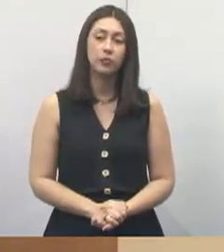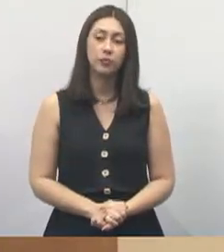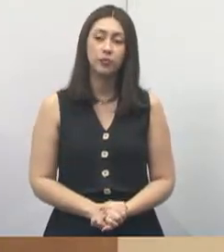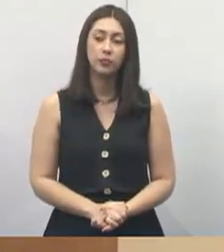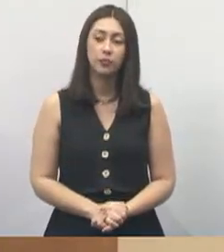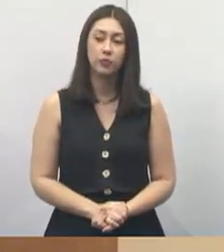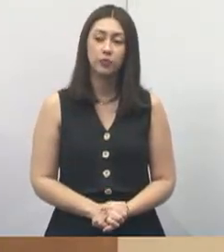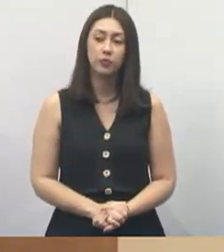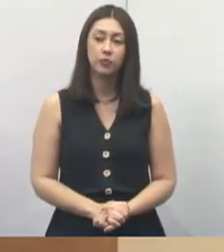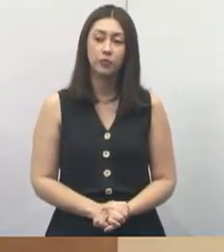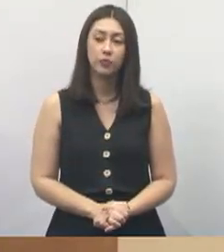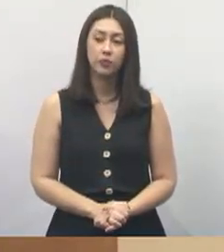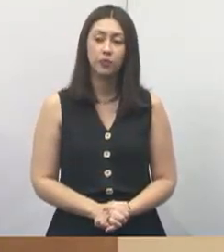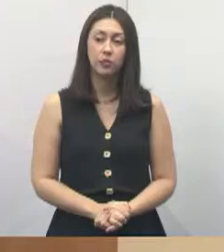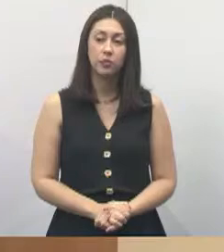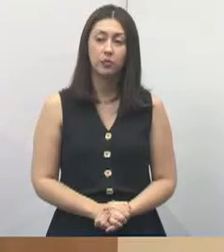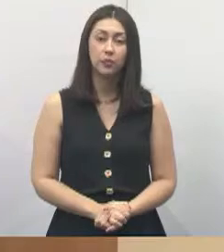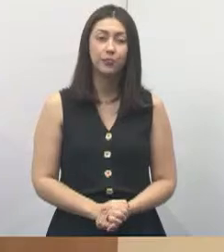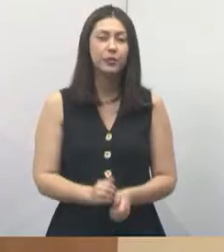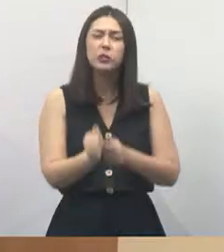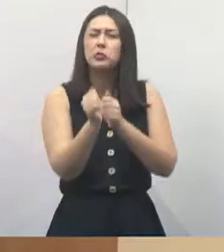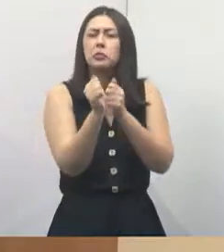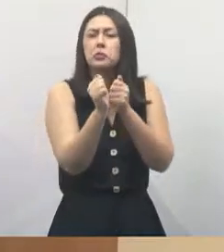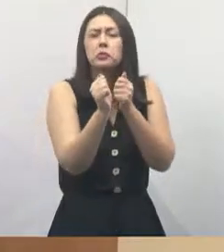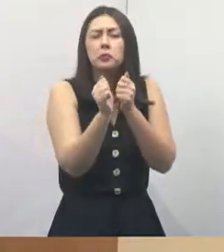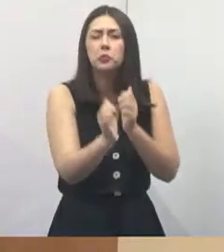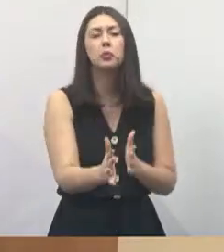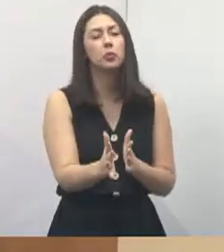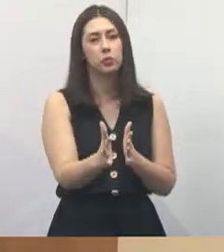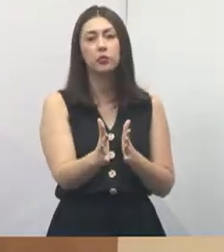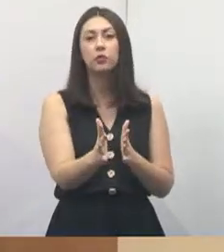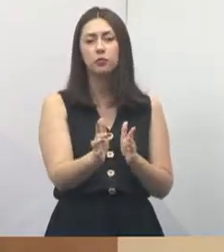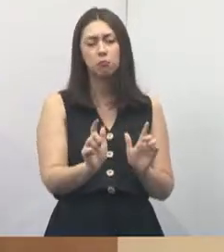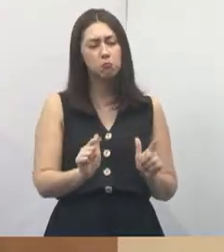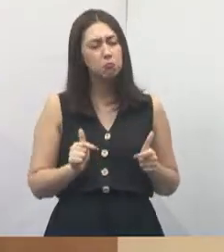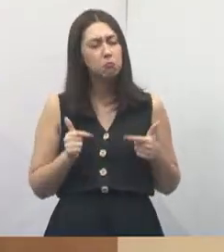E esse agir,